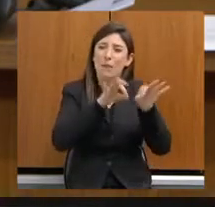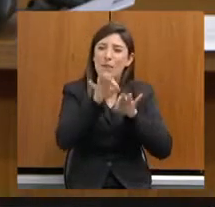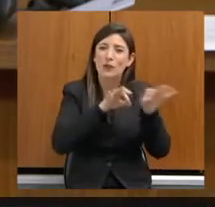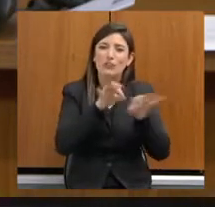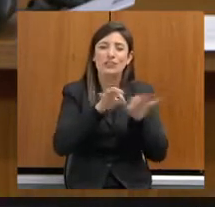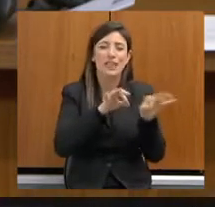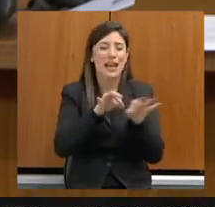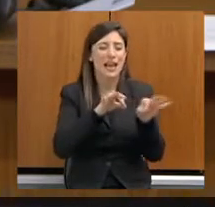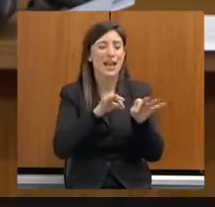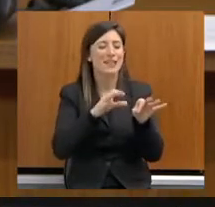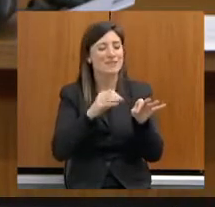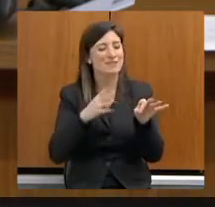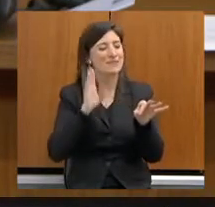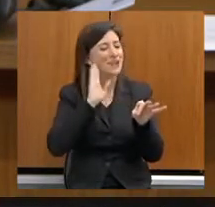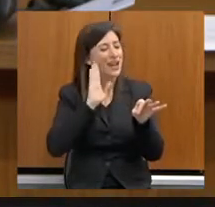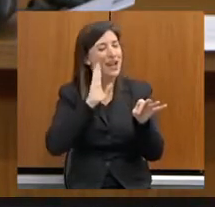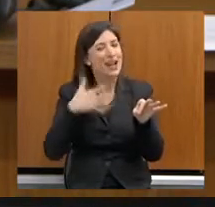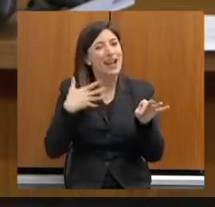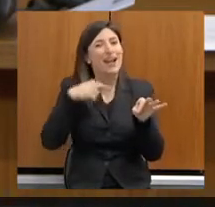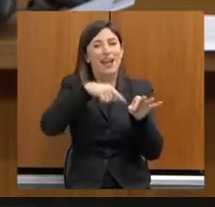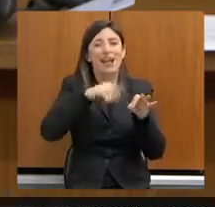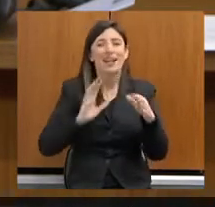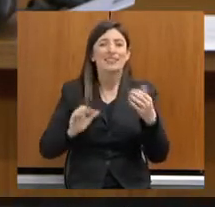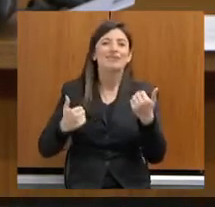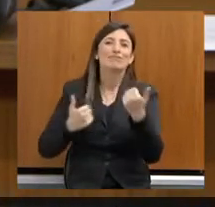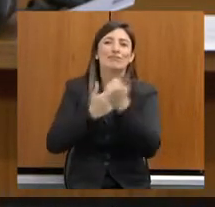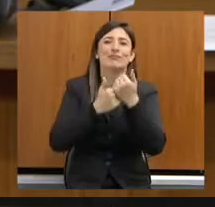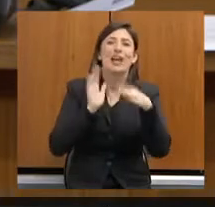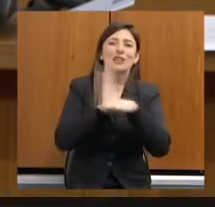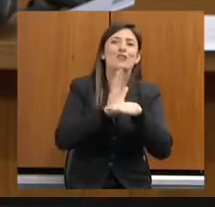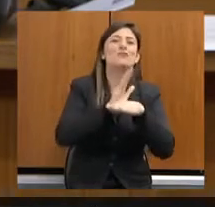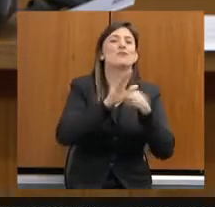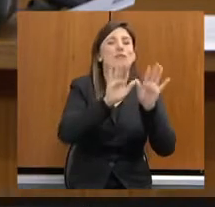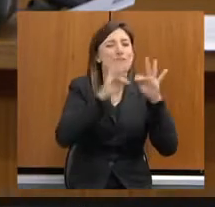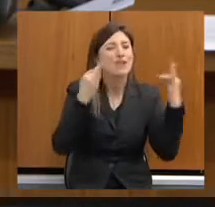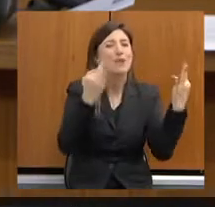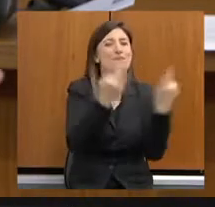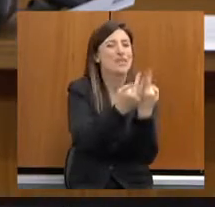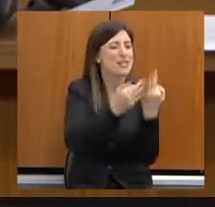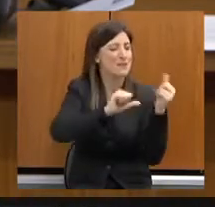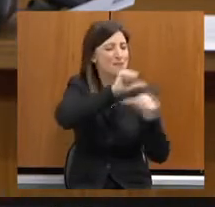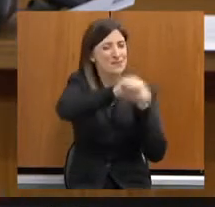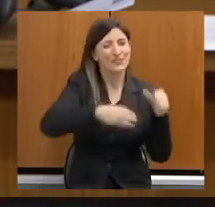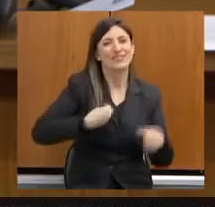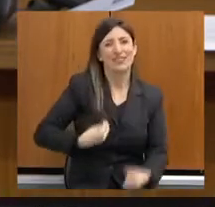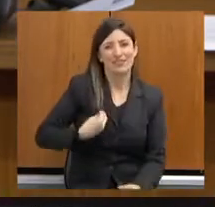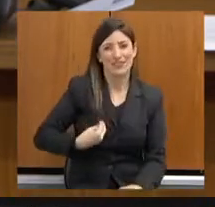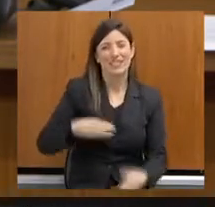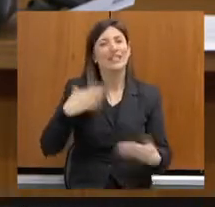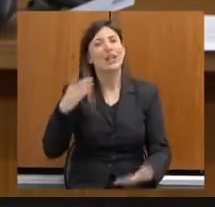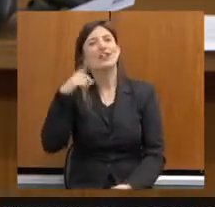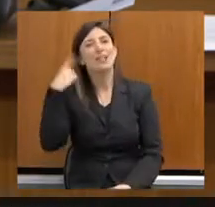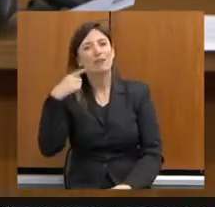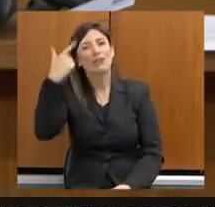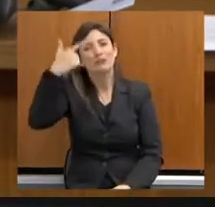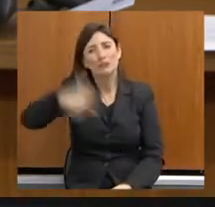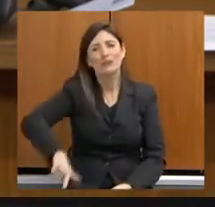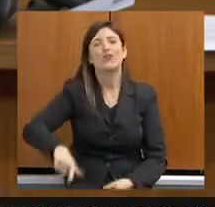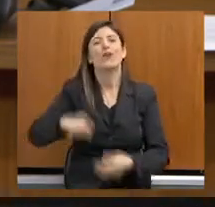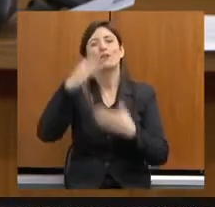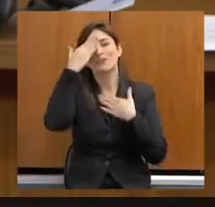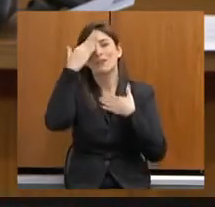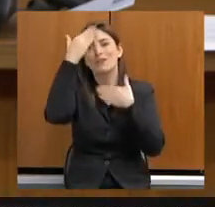animado bastante que tá mudando a vida de muitas famílias pelo nosso interior então Deputado mais uma vez muito obrigado aí pela